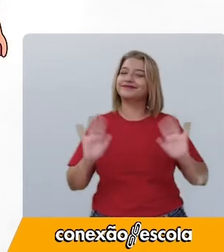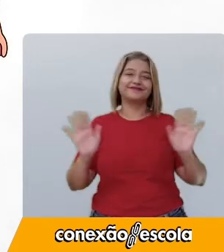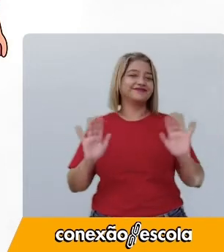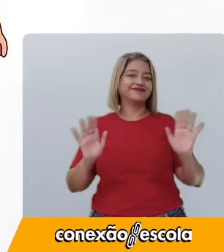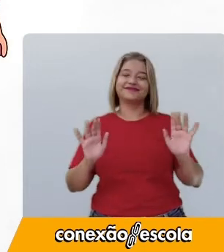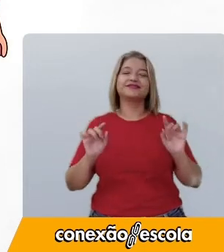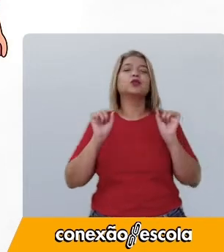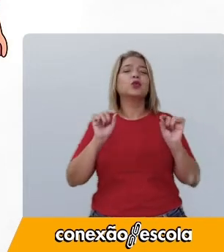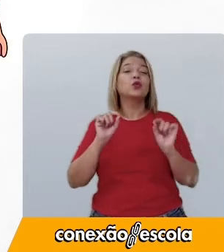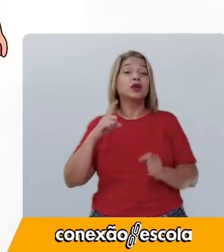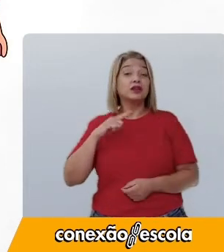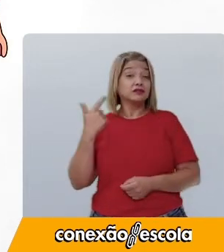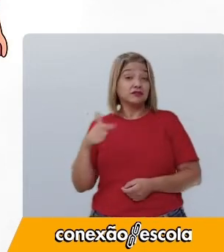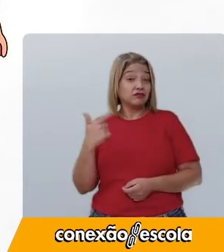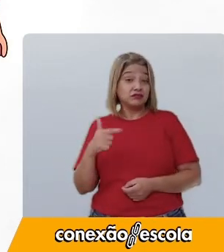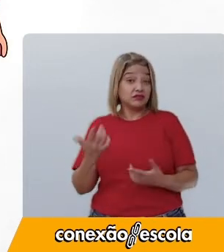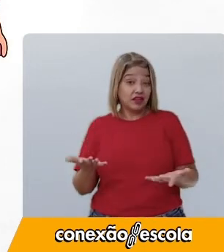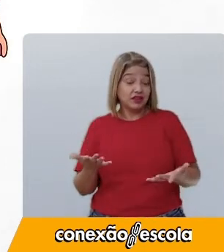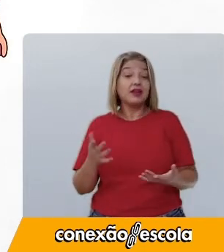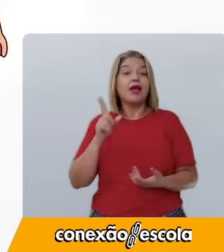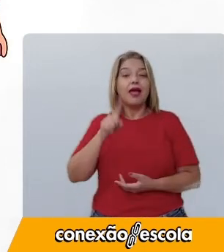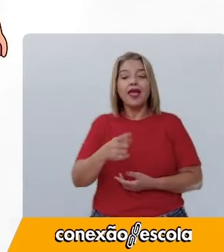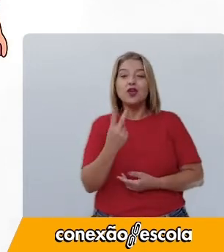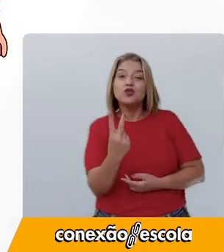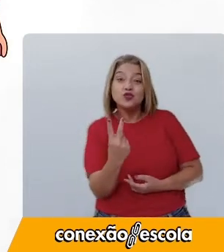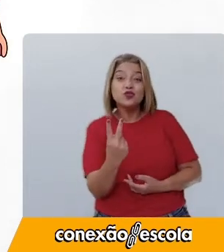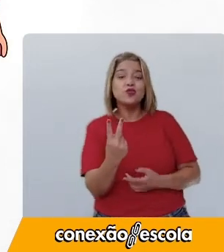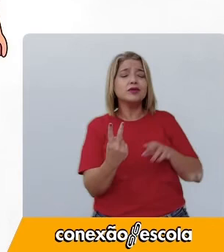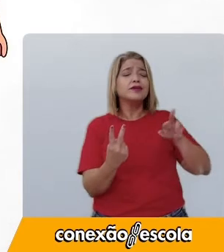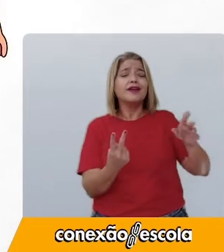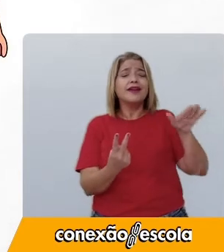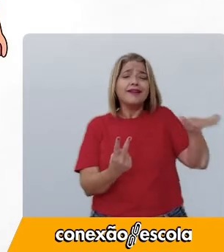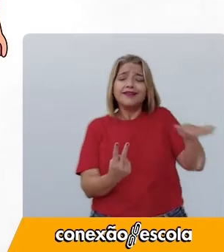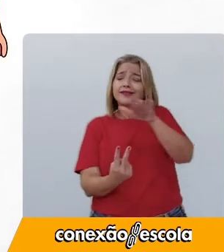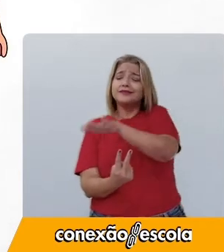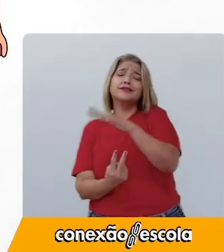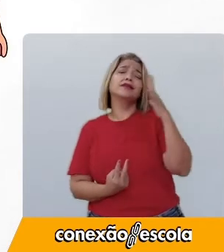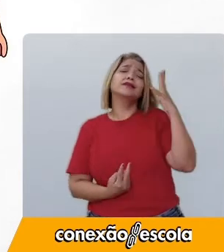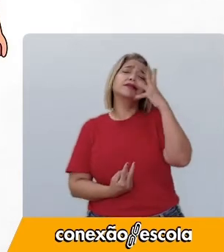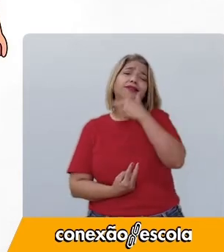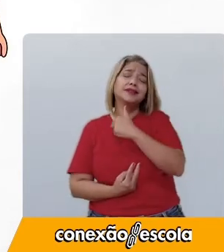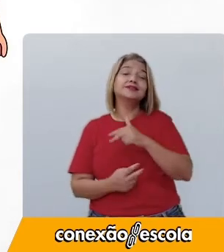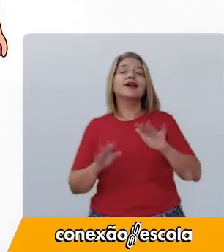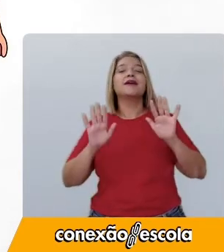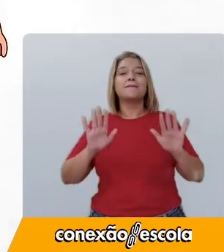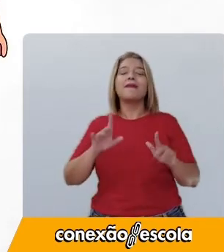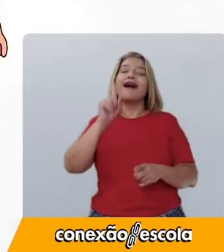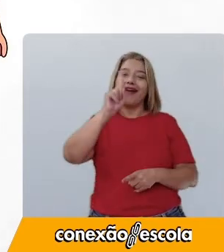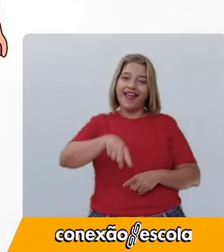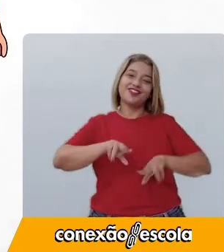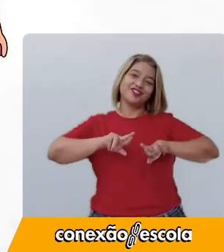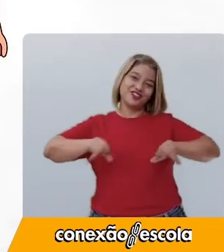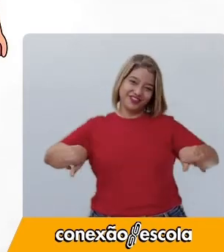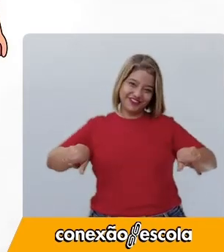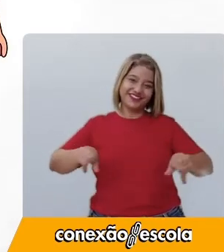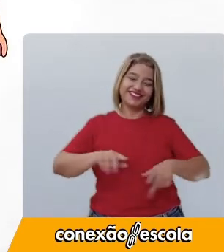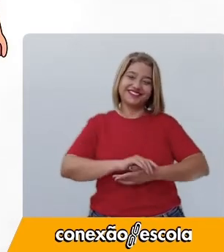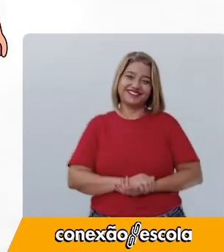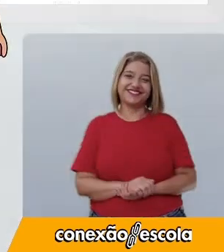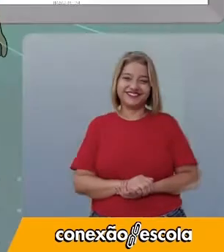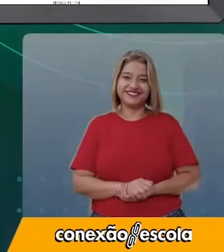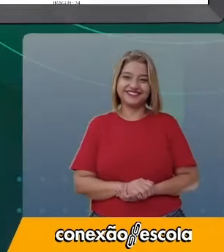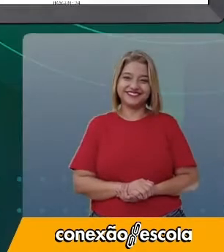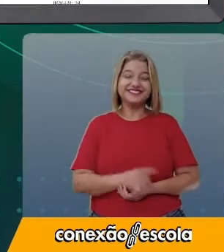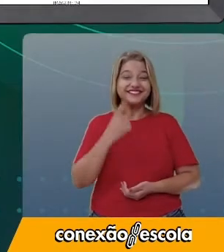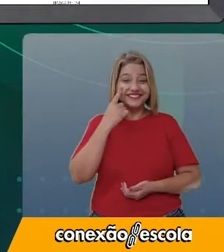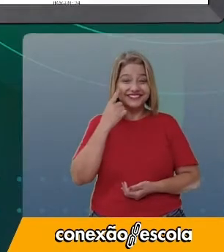nem mesmo tentes. São duas crianças lindas, mas são muito diferentes.